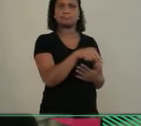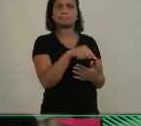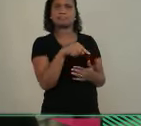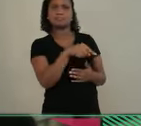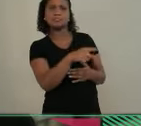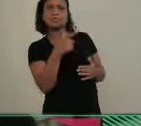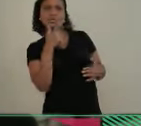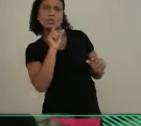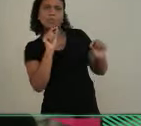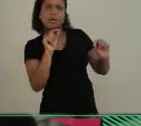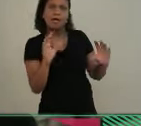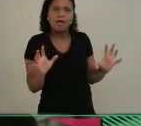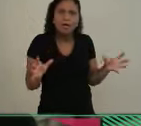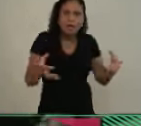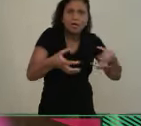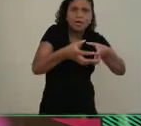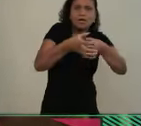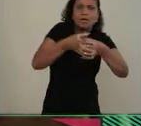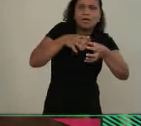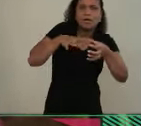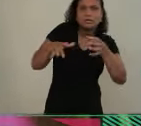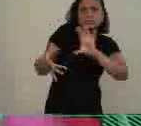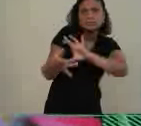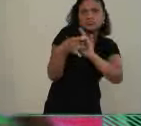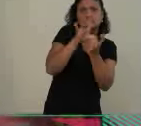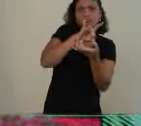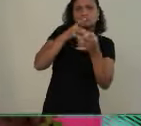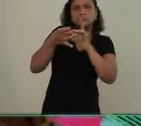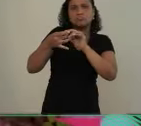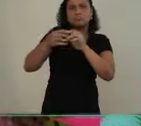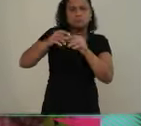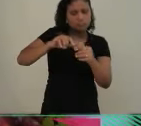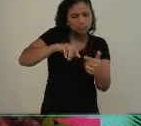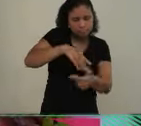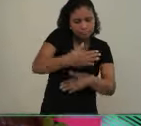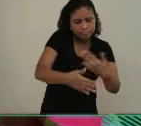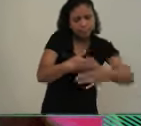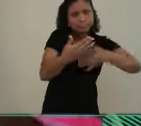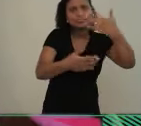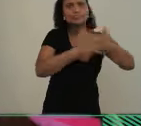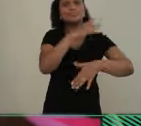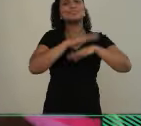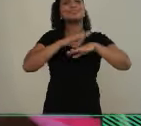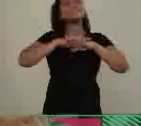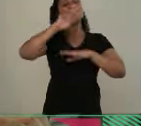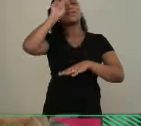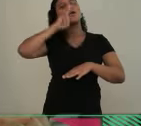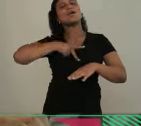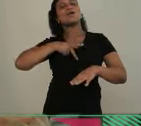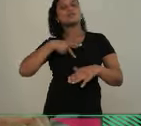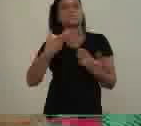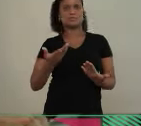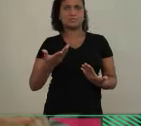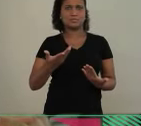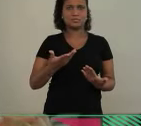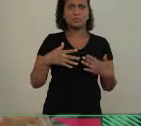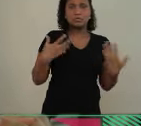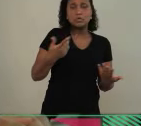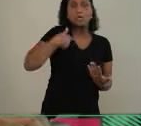as conexõezinhas dela e se tornar mais autônoma. Mas, no mais, eu acho que é a mesma coisa. É muito